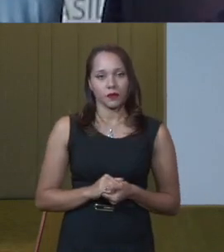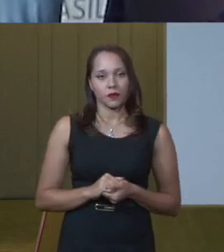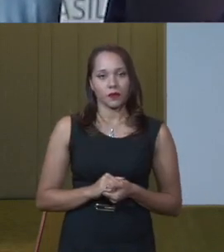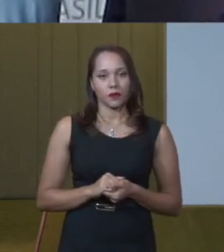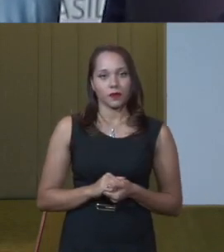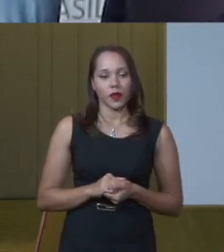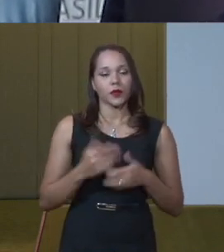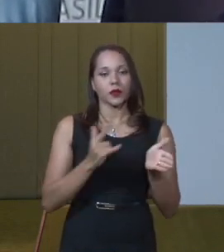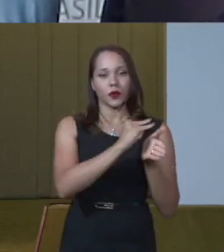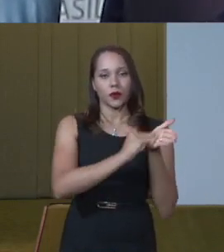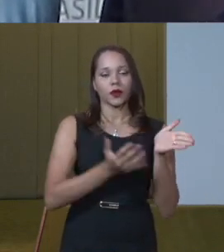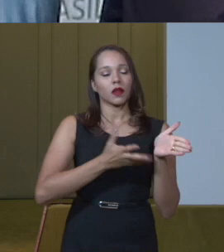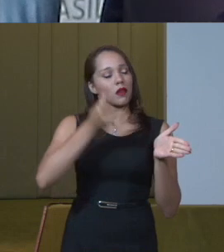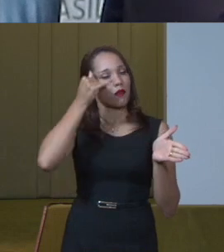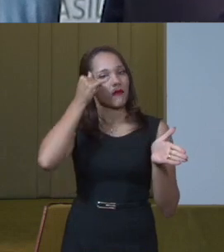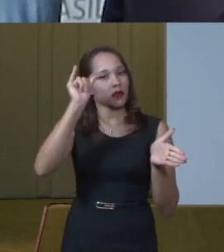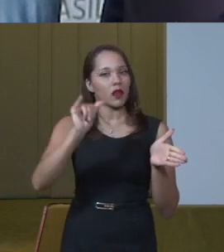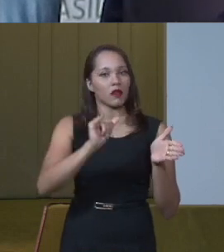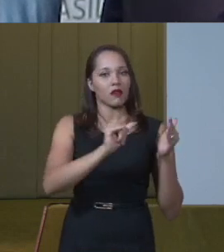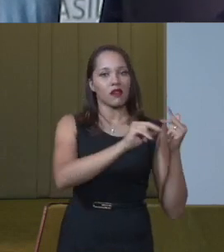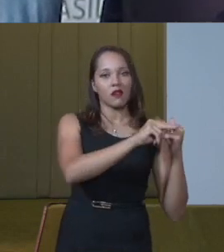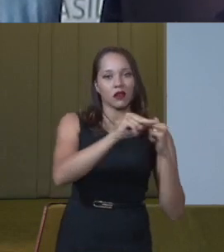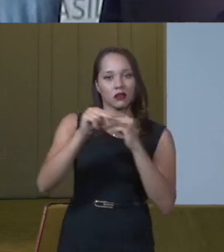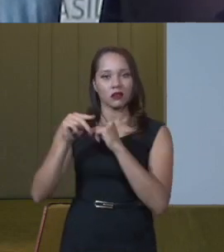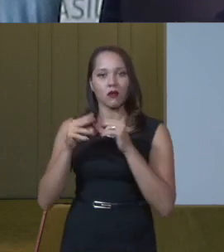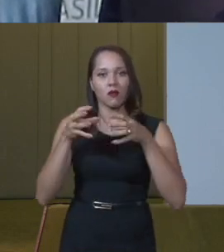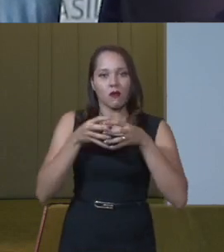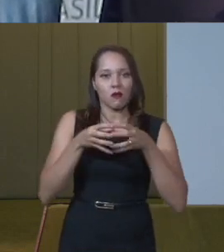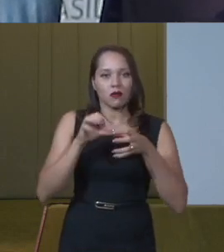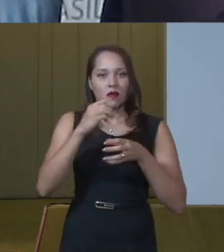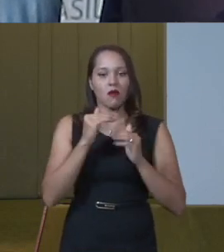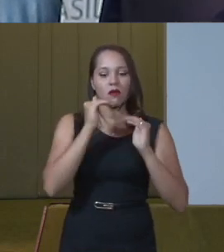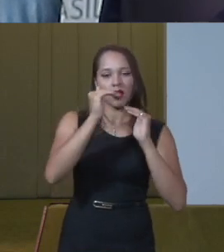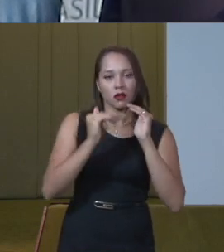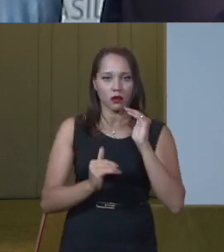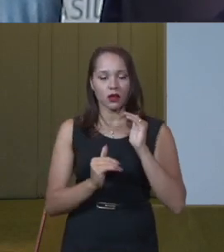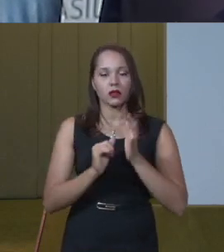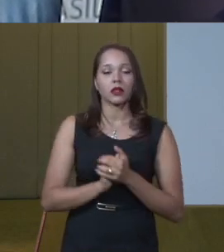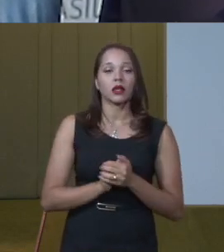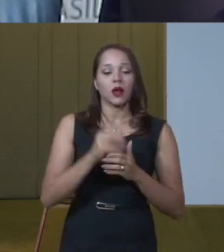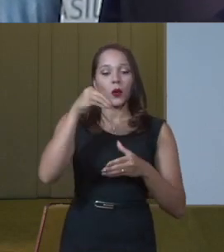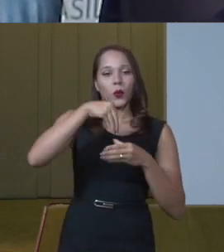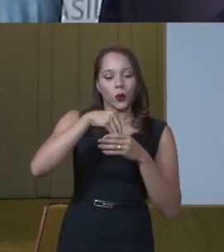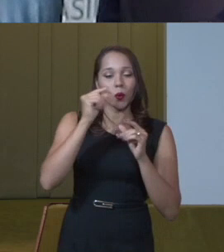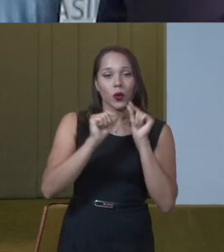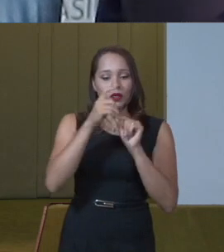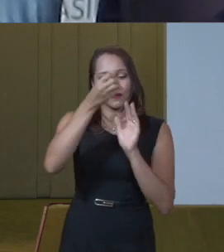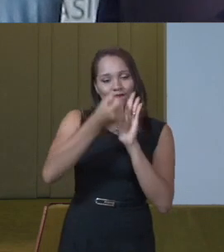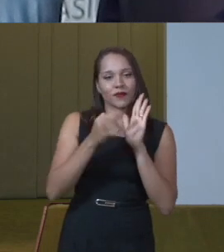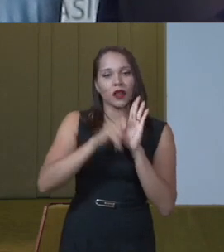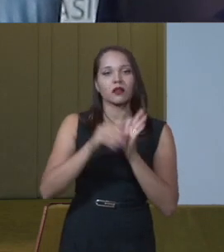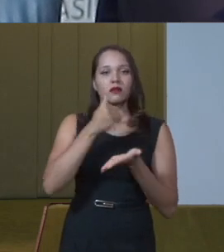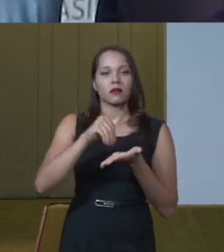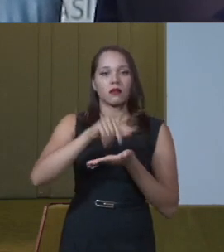o documento busca evitar a singularização de grupos ou categorias. As menções específicas ali presentes referem-se às